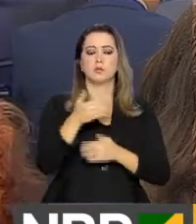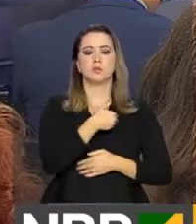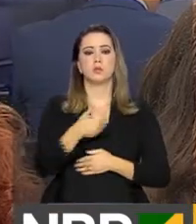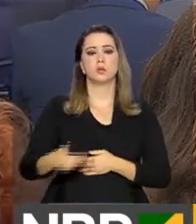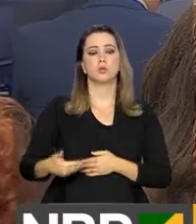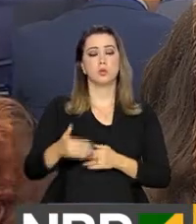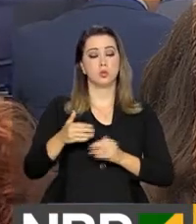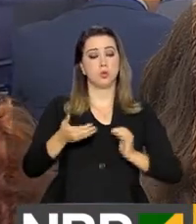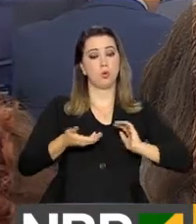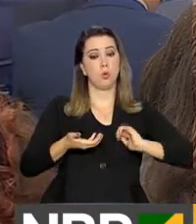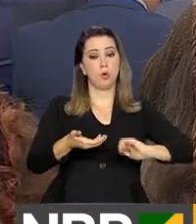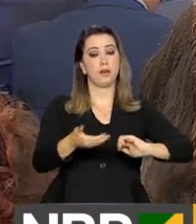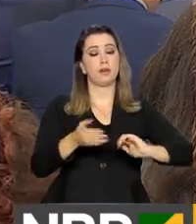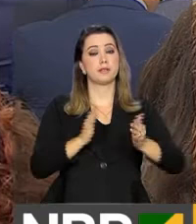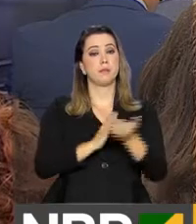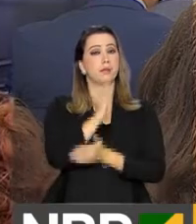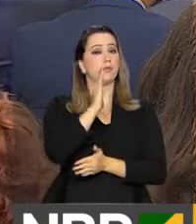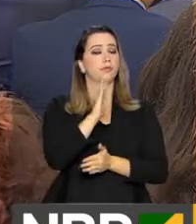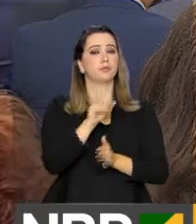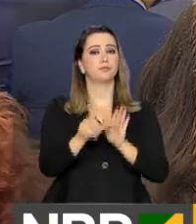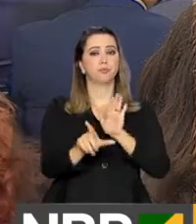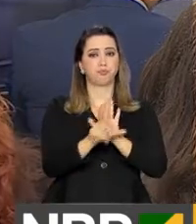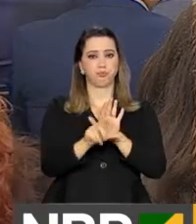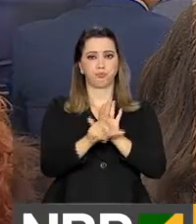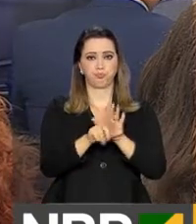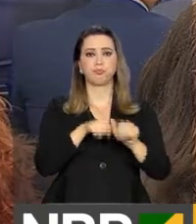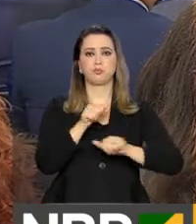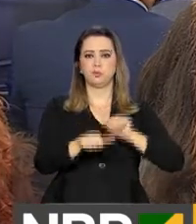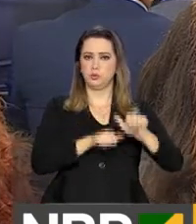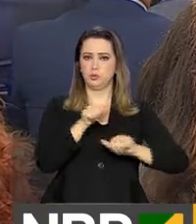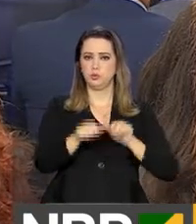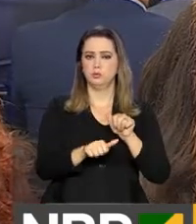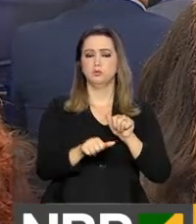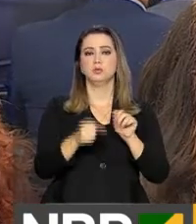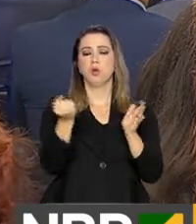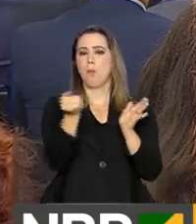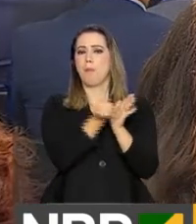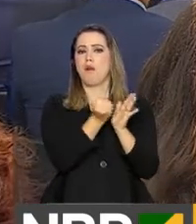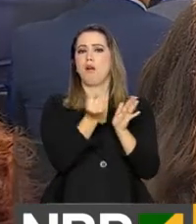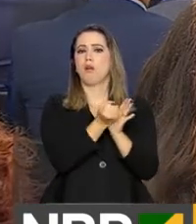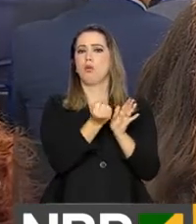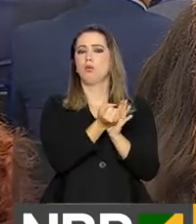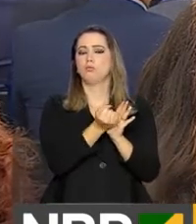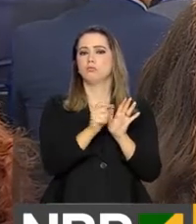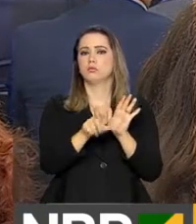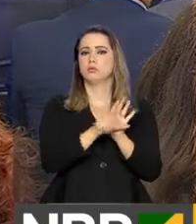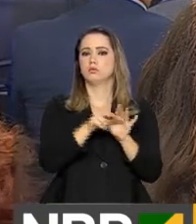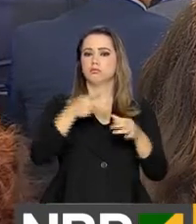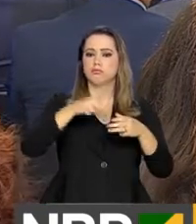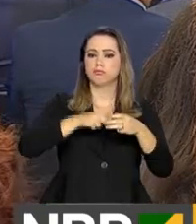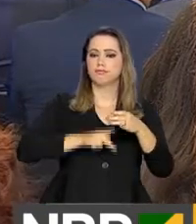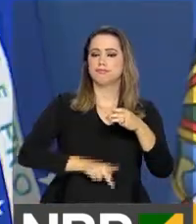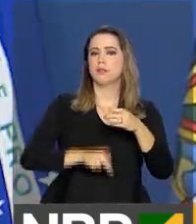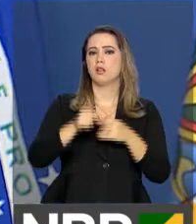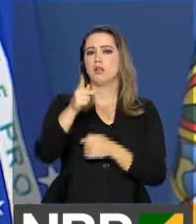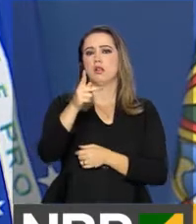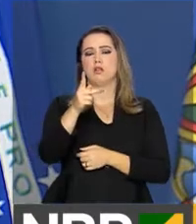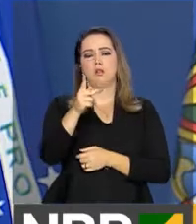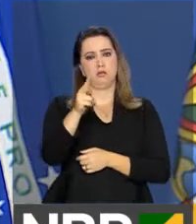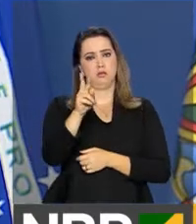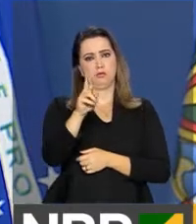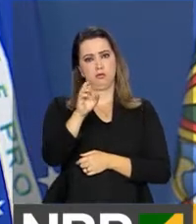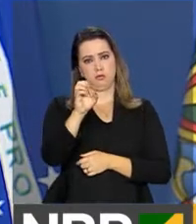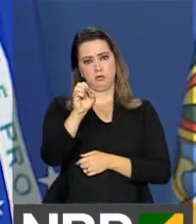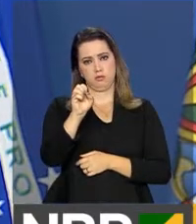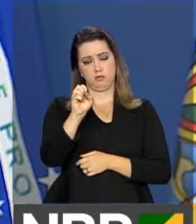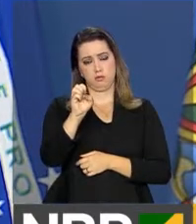aprovar esta nova fórmula este novo marco regulatório e daí o brasil